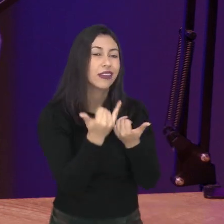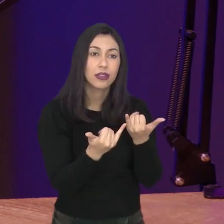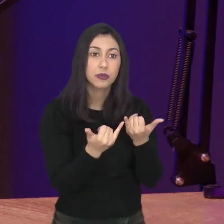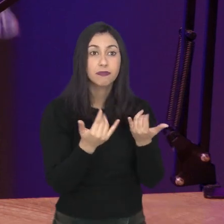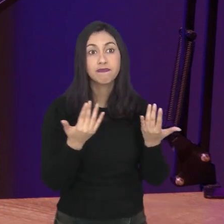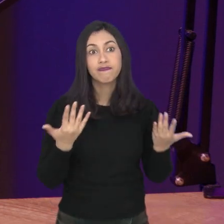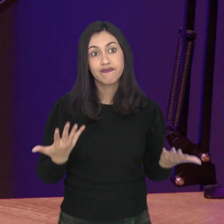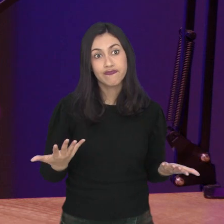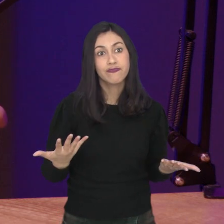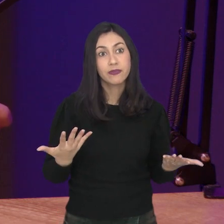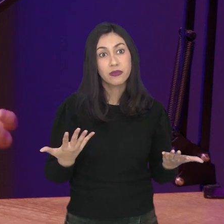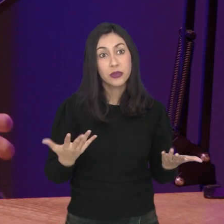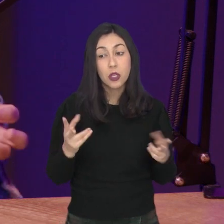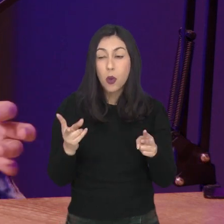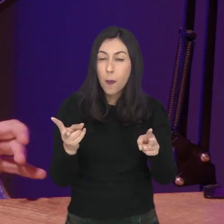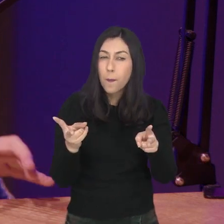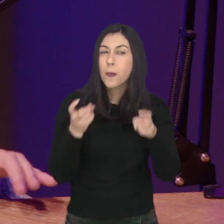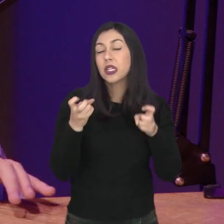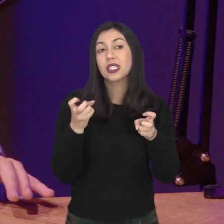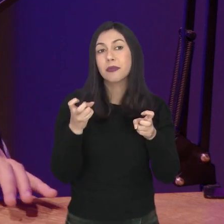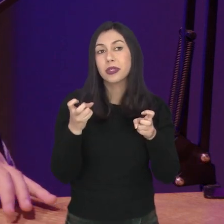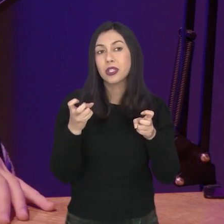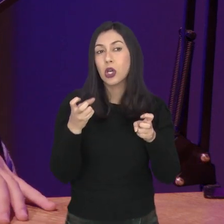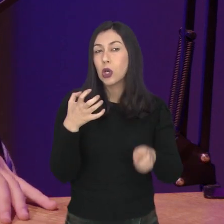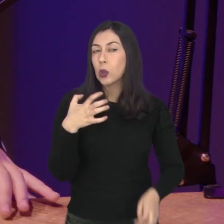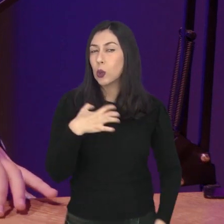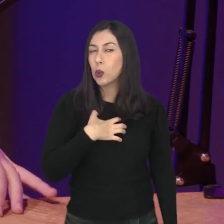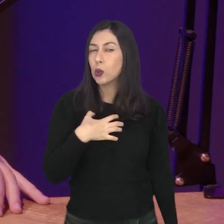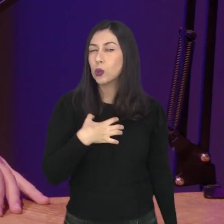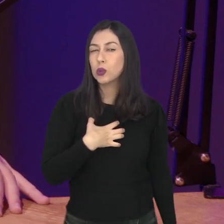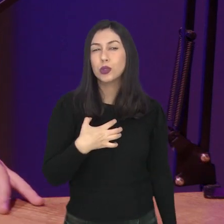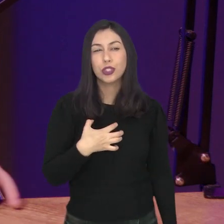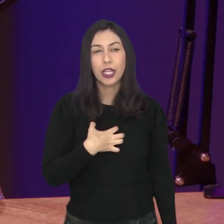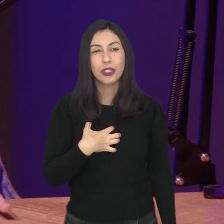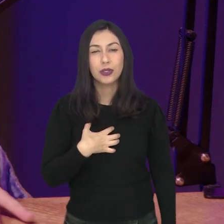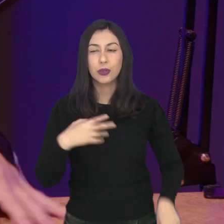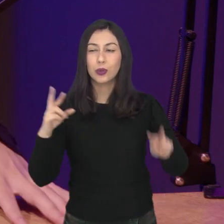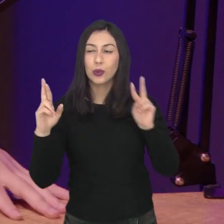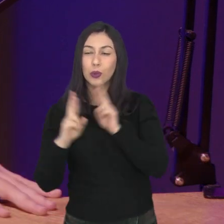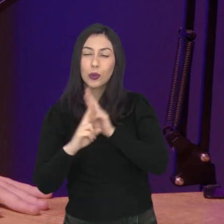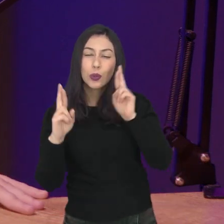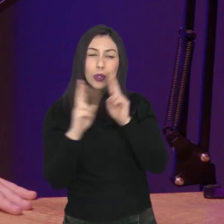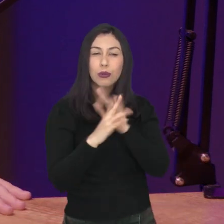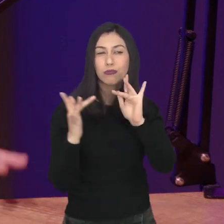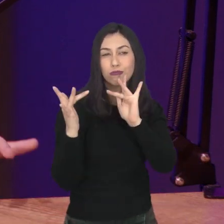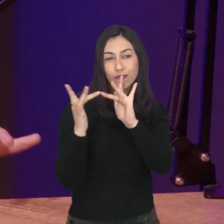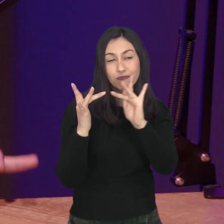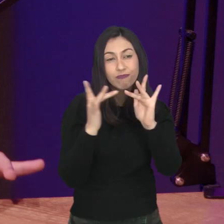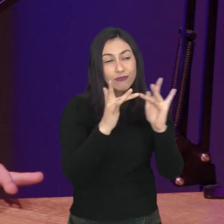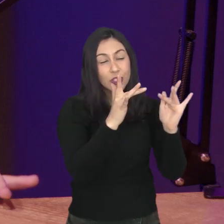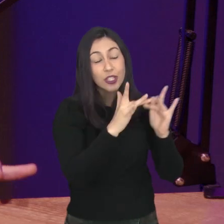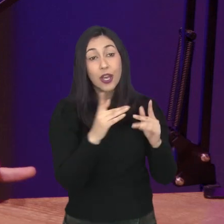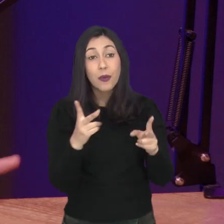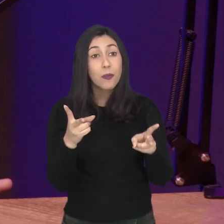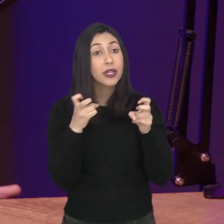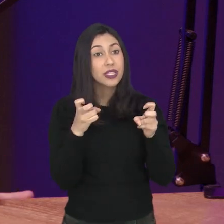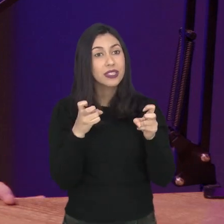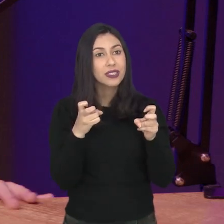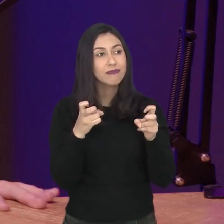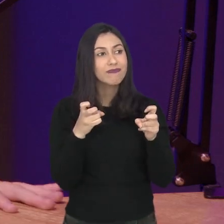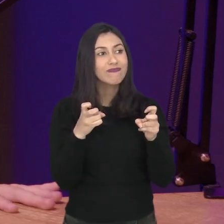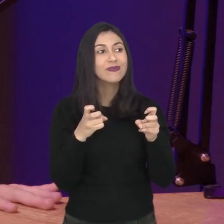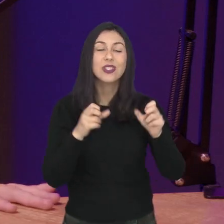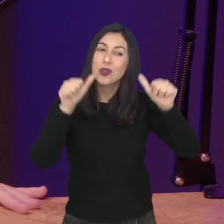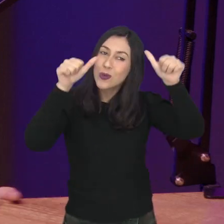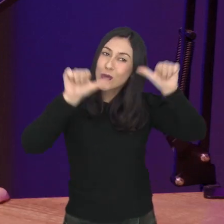né? Não leva a sério. Então, se a gente for ver como o agressor, ele tem outros relacionamentos, você vai encontrando que todos eles